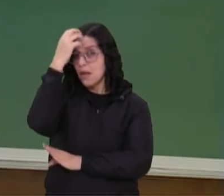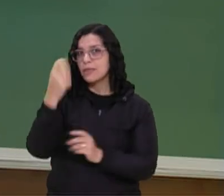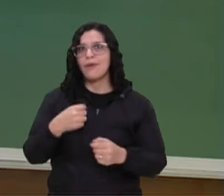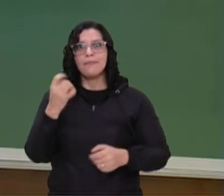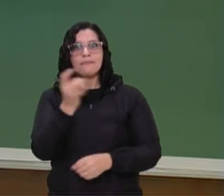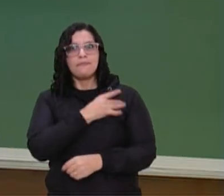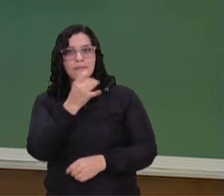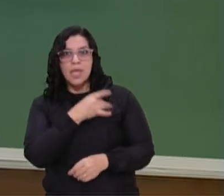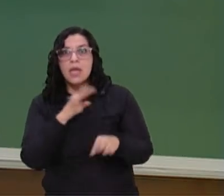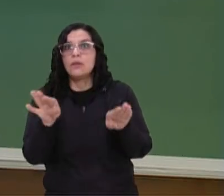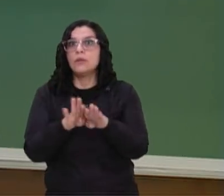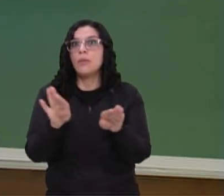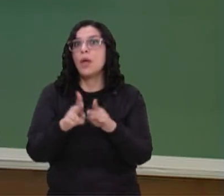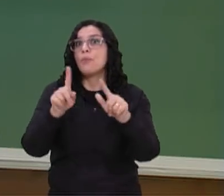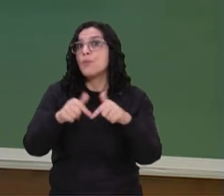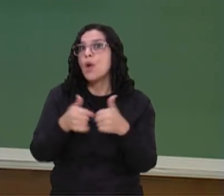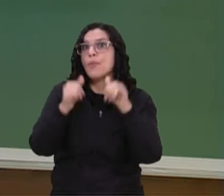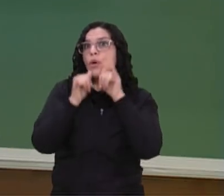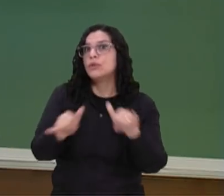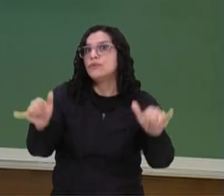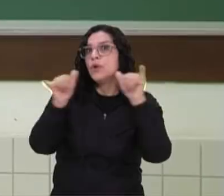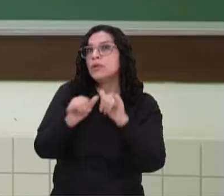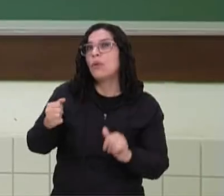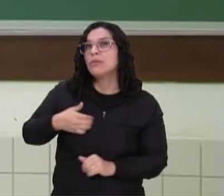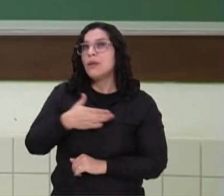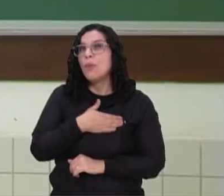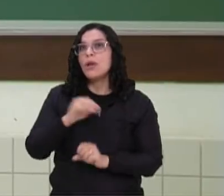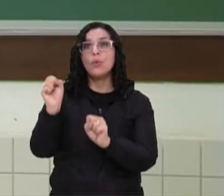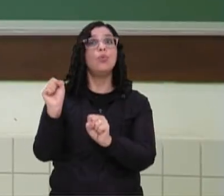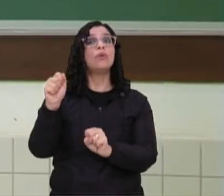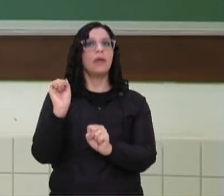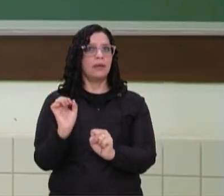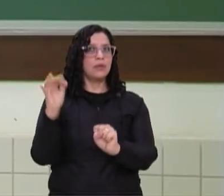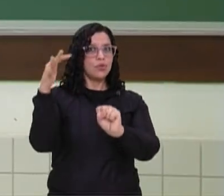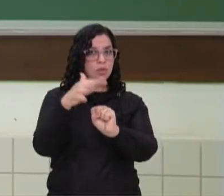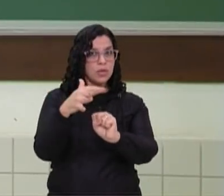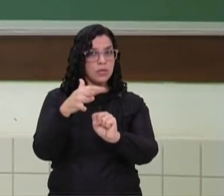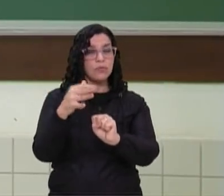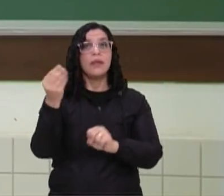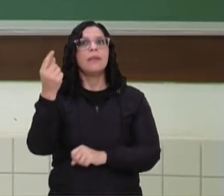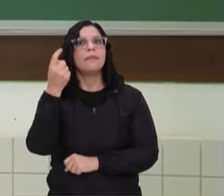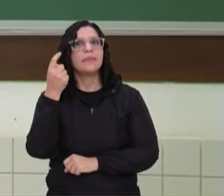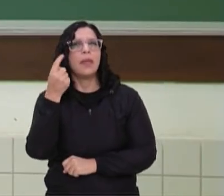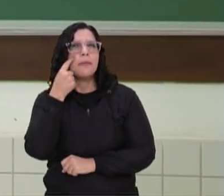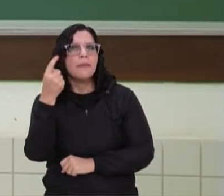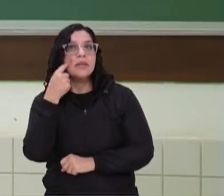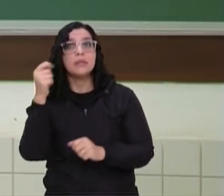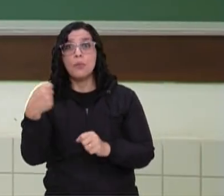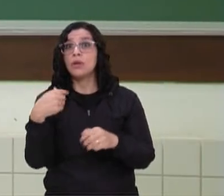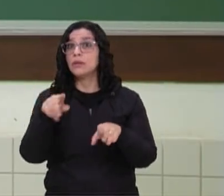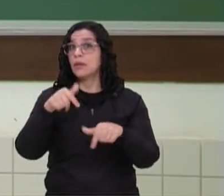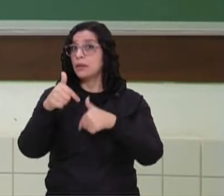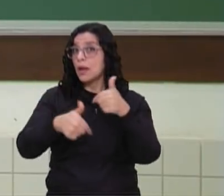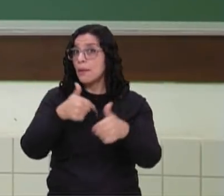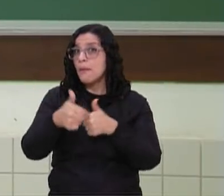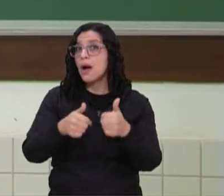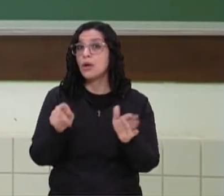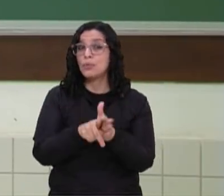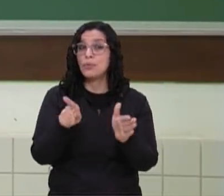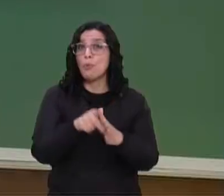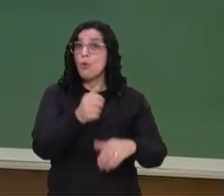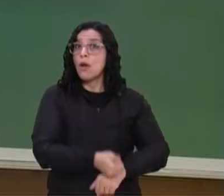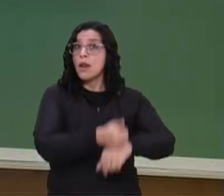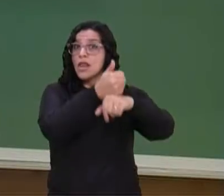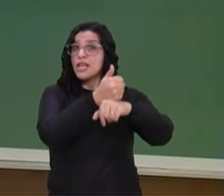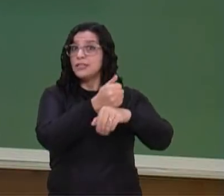ainda fosse um divulgador das ideias iluministas. Eles temiam que isso pudesse afetar a base do seu poder absolutista. E a